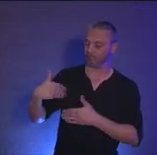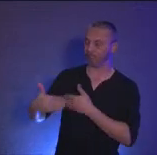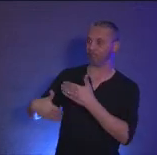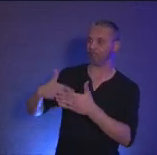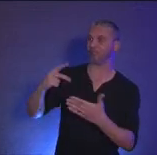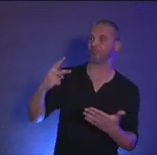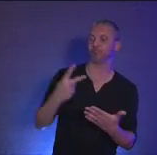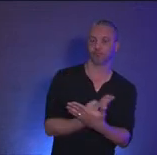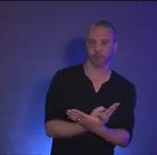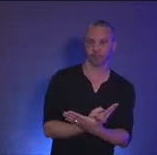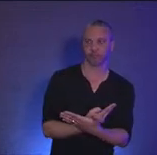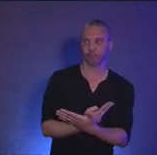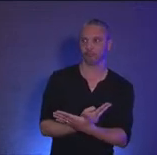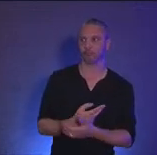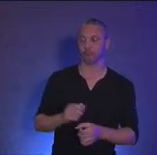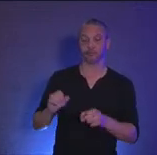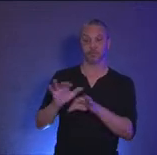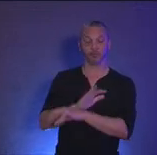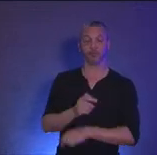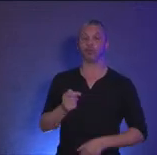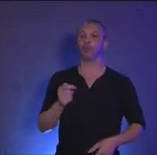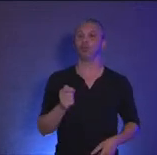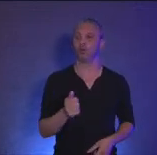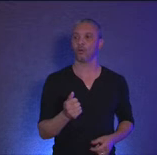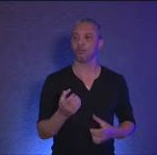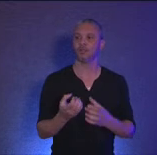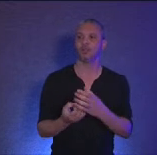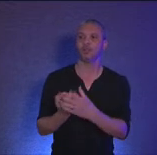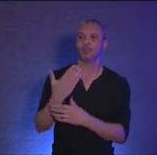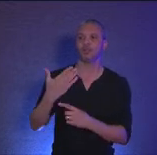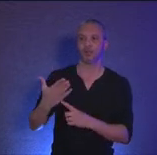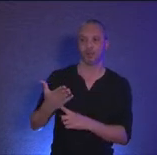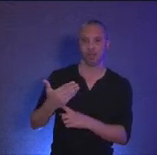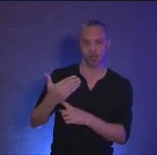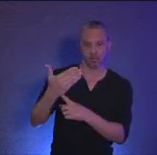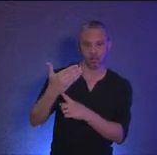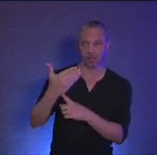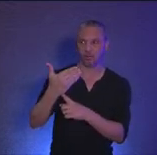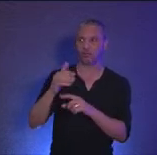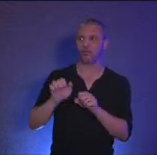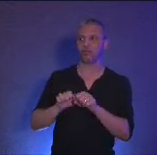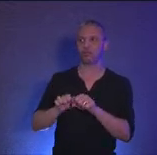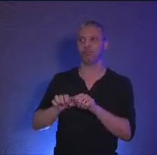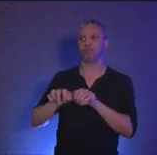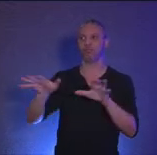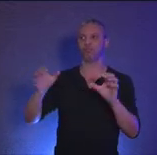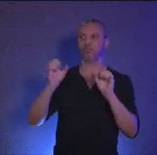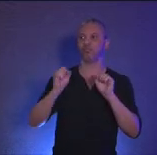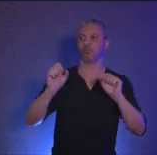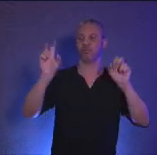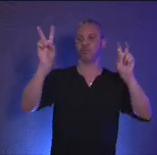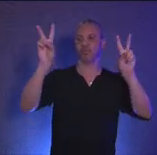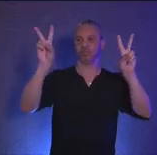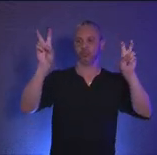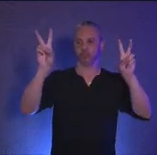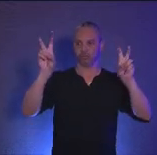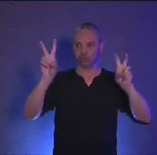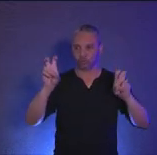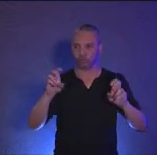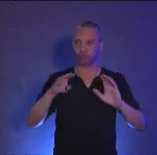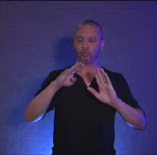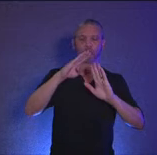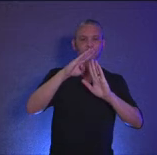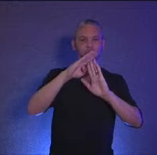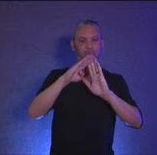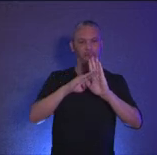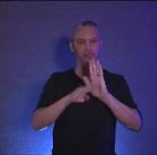passos. Já vou terminar. A gente criou uma tecnologia que é totalmente replicável para qualquer assunto, para qualquer lista de